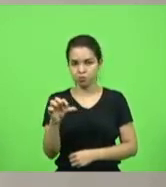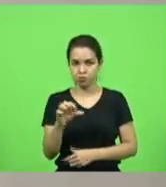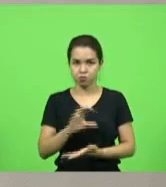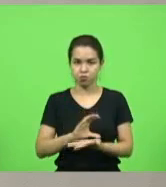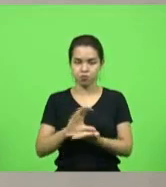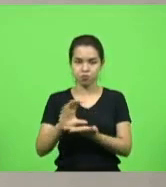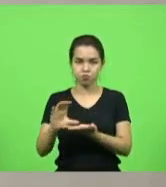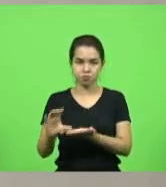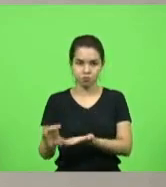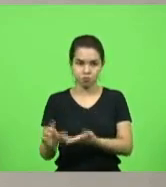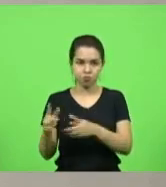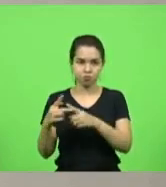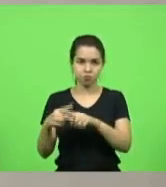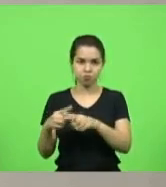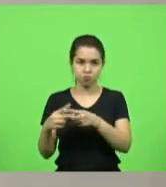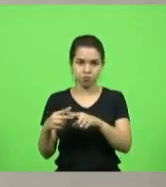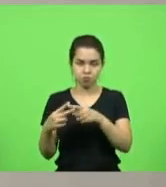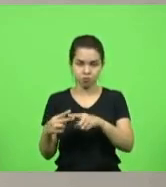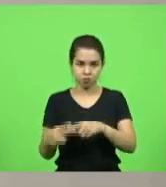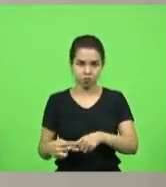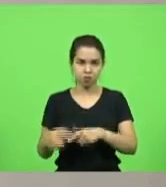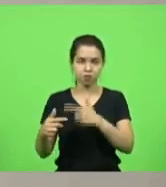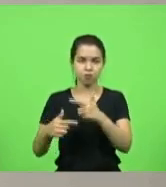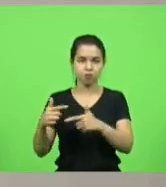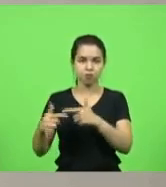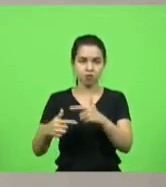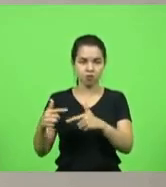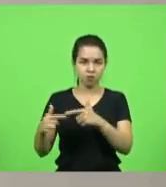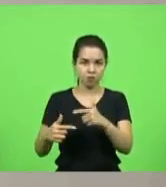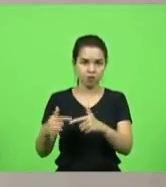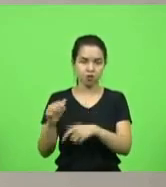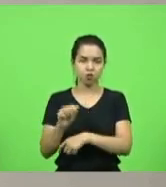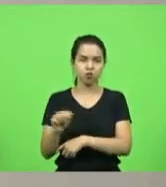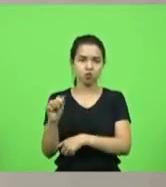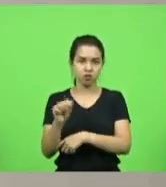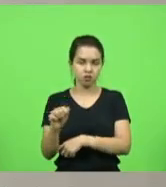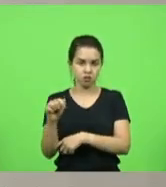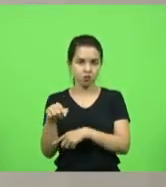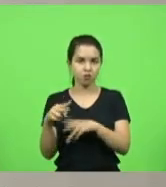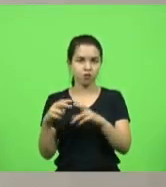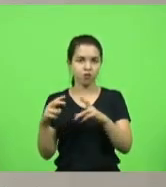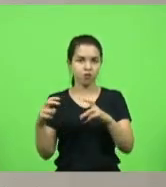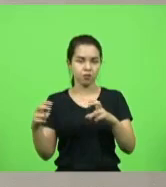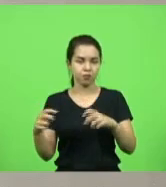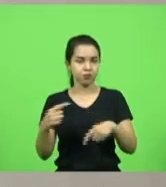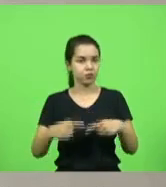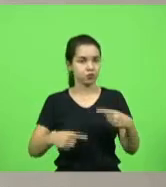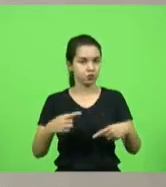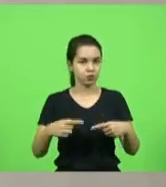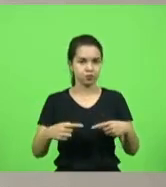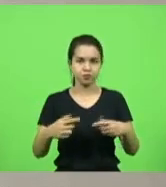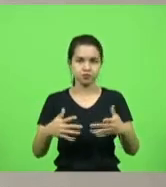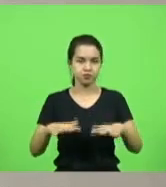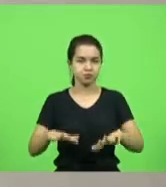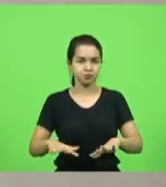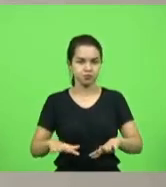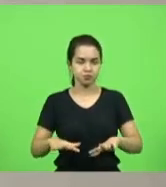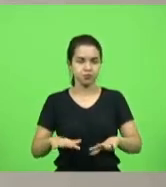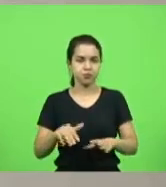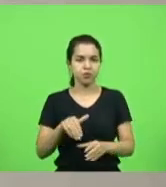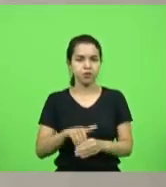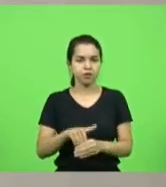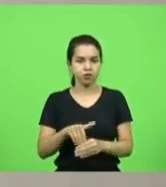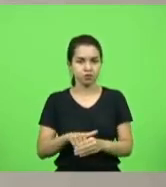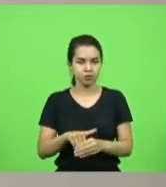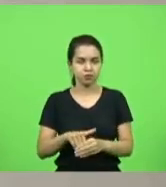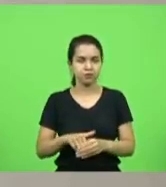custos para manutenção das atividades da Associação Coral de Florianópolis, em discussão. Não havendo quem queira discutir, em votação. Deputados que aprovam,